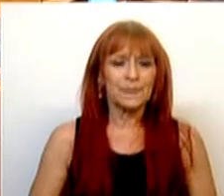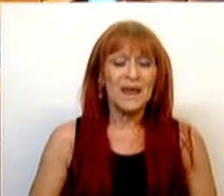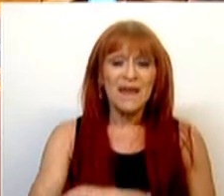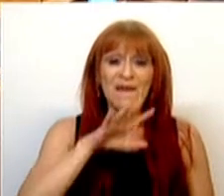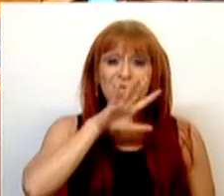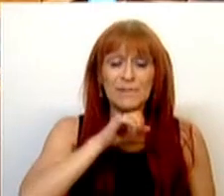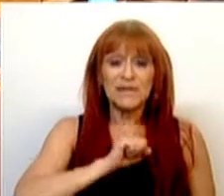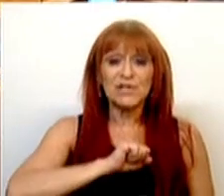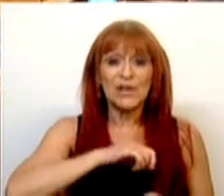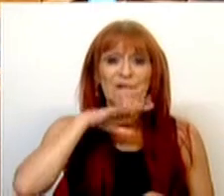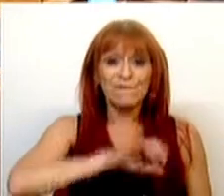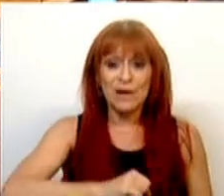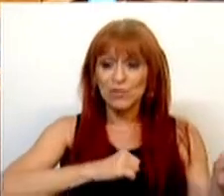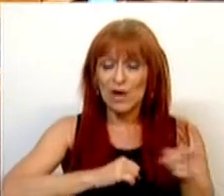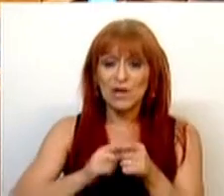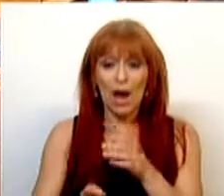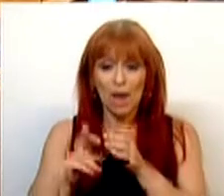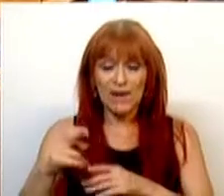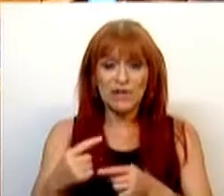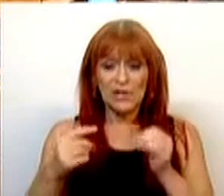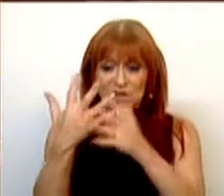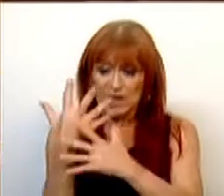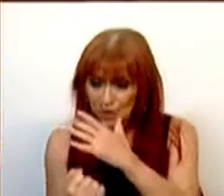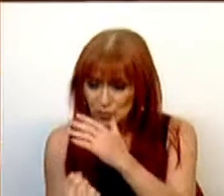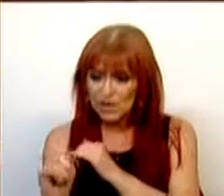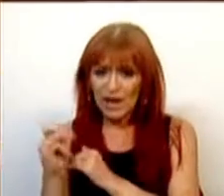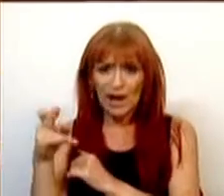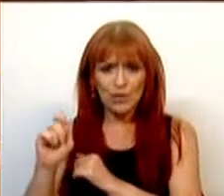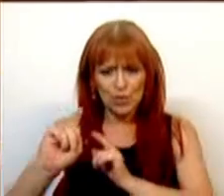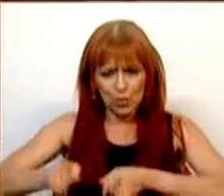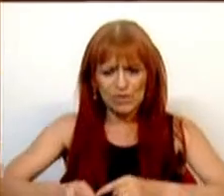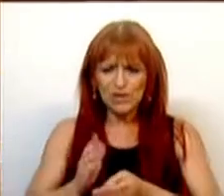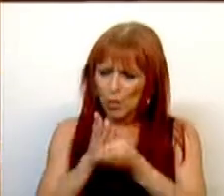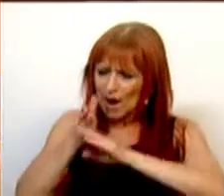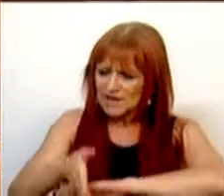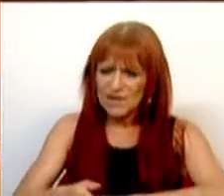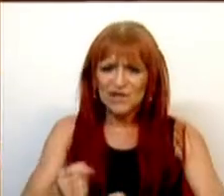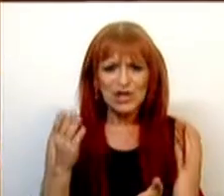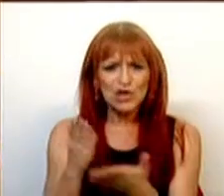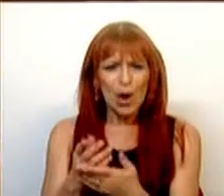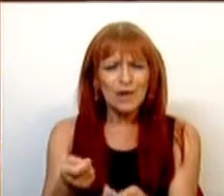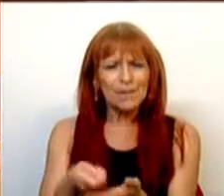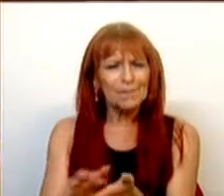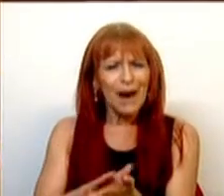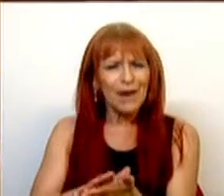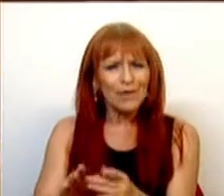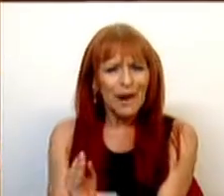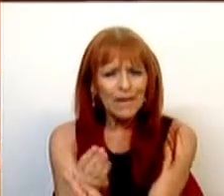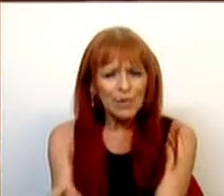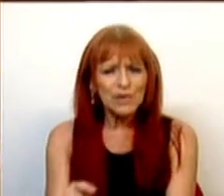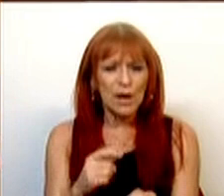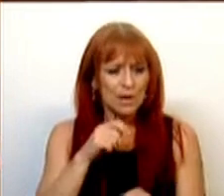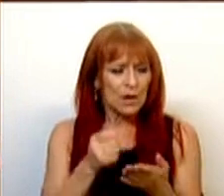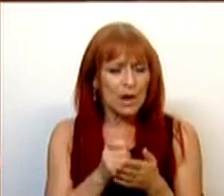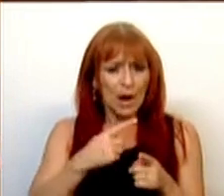Para as famílias com filhos, nós aumentámos as deduções no IRS, iniciámos o acesso às creches gratuitas, aumentámos o abono